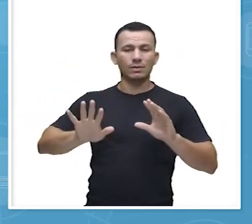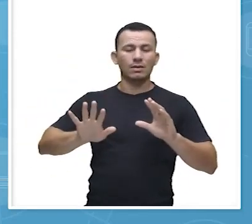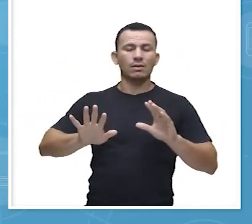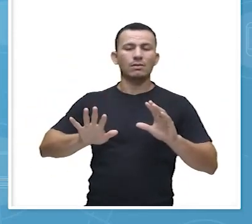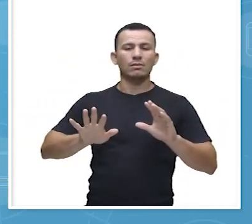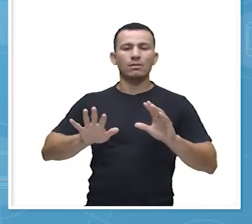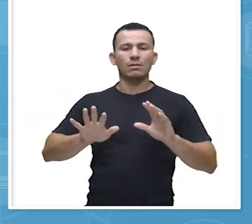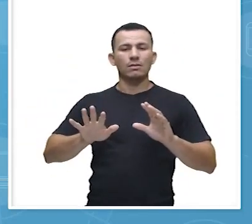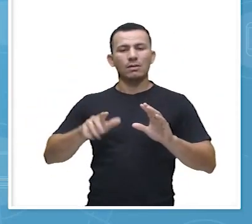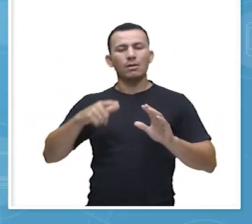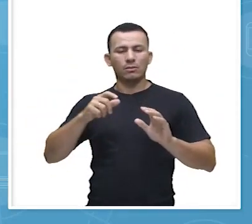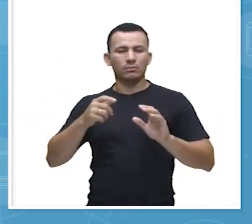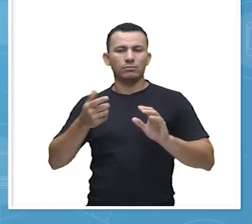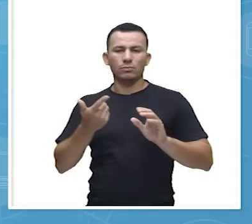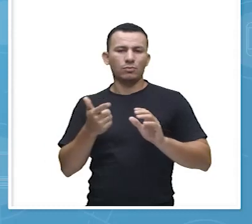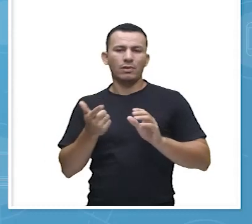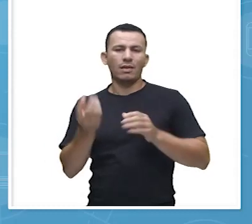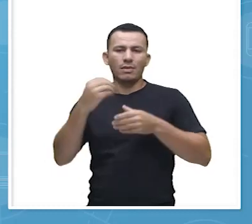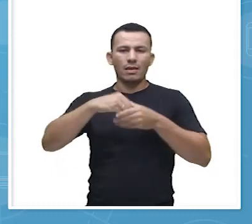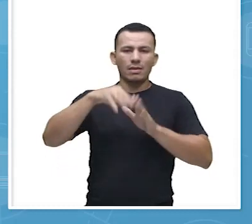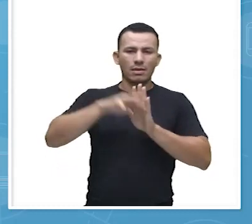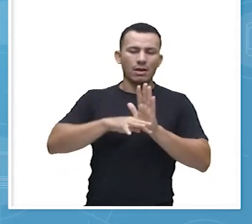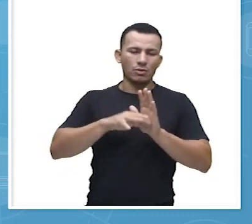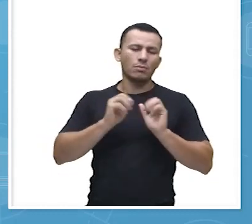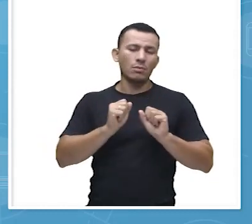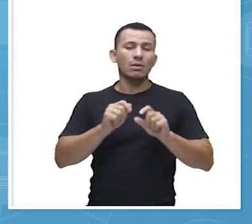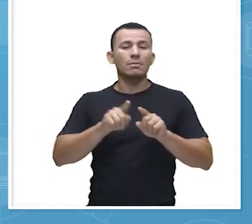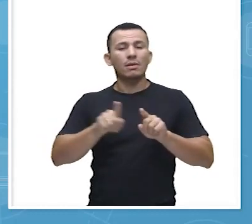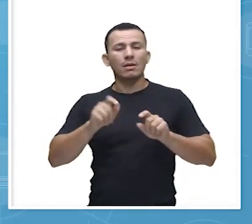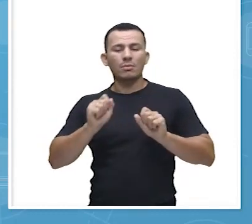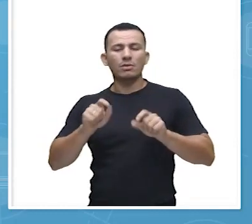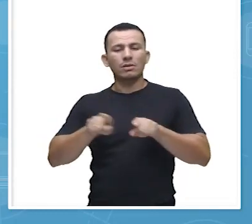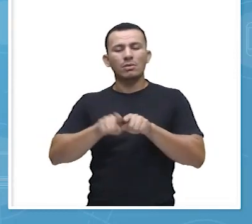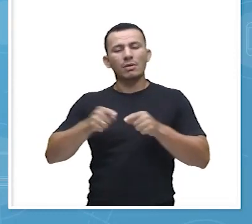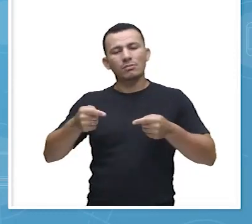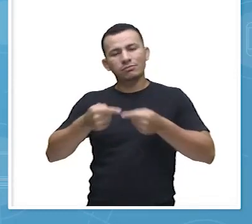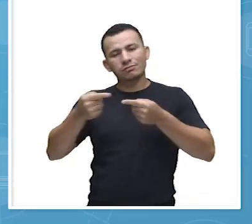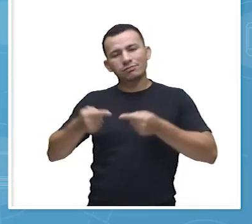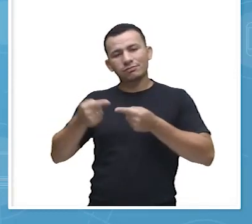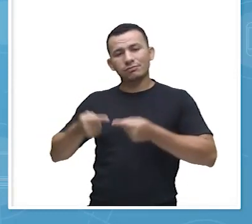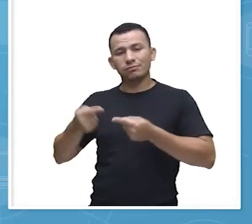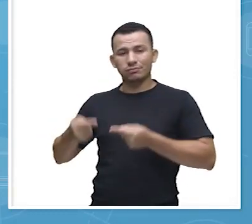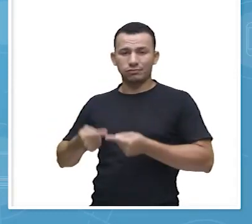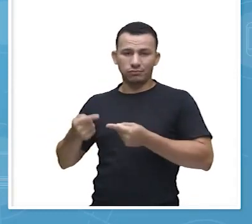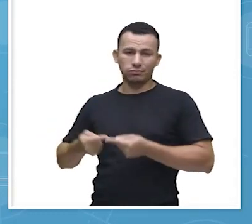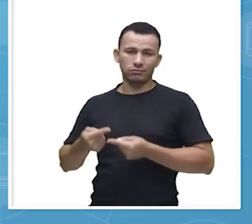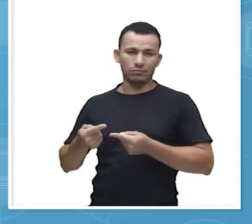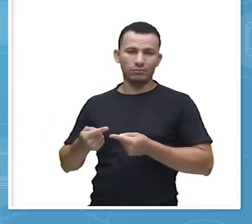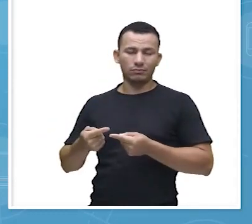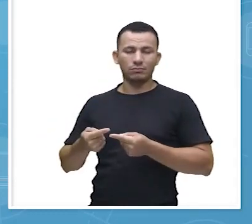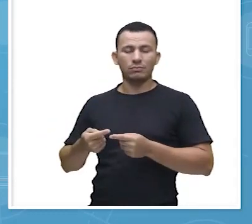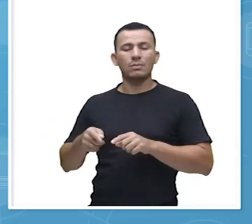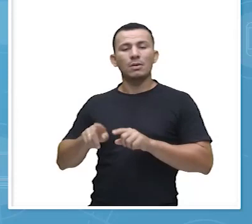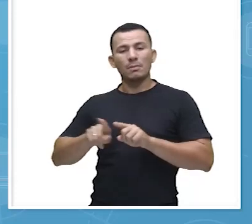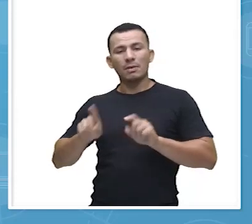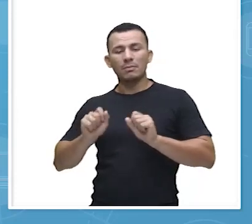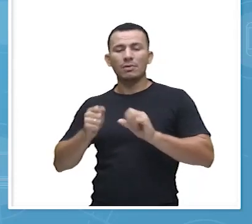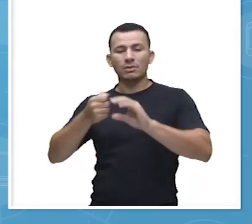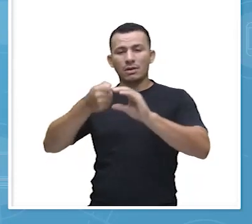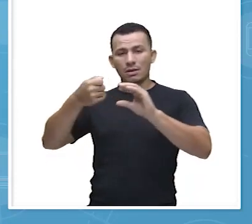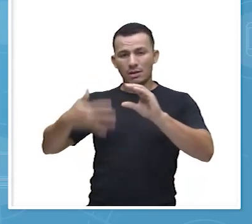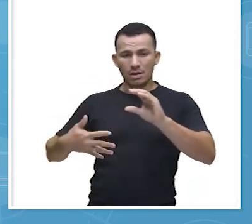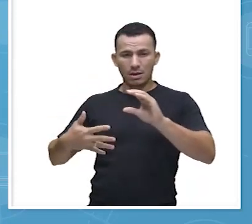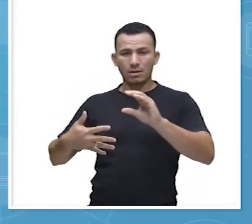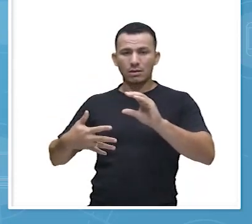textos. Elas podem se combinar. O que acontece é que uma característica pode ser predominante, aliás,